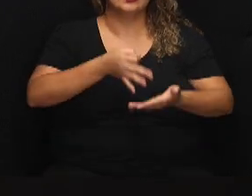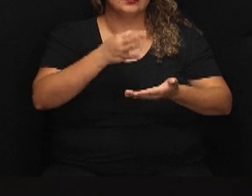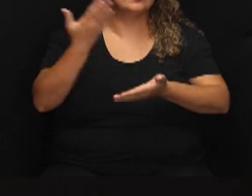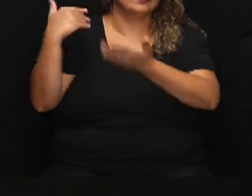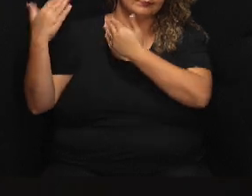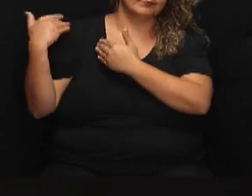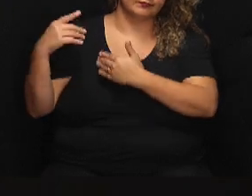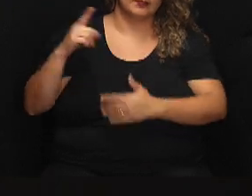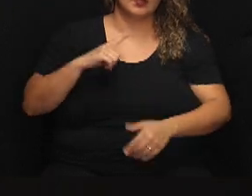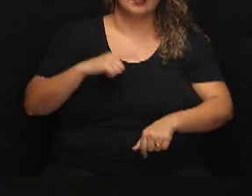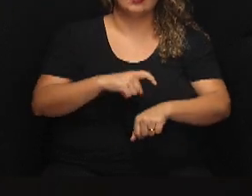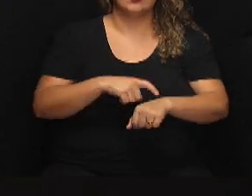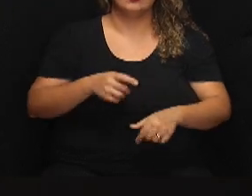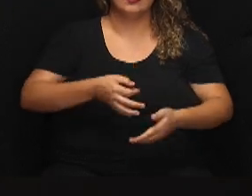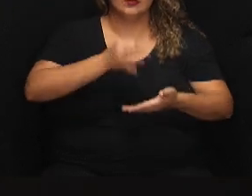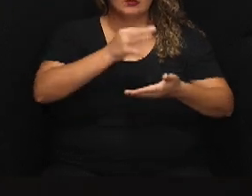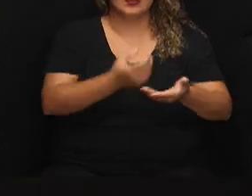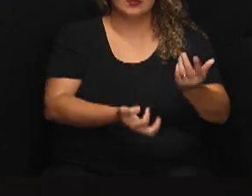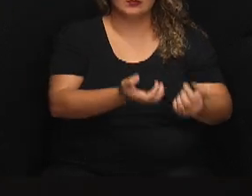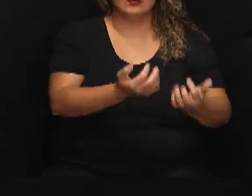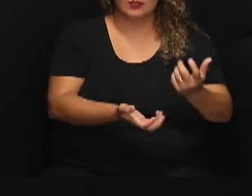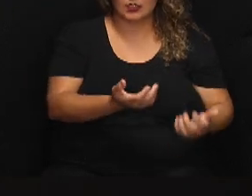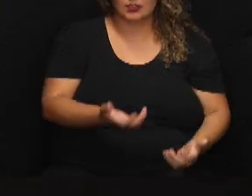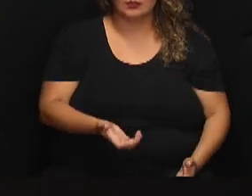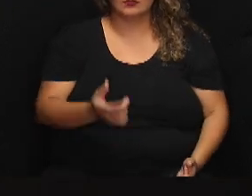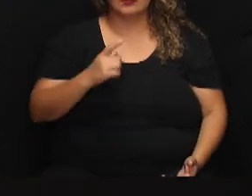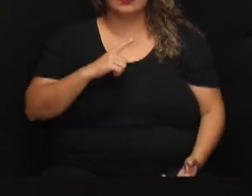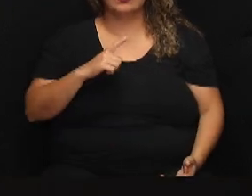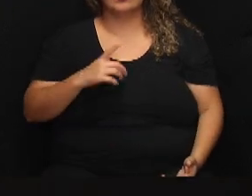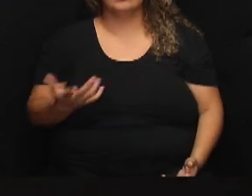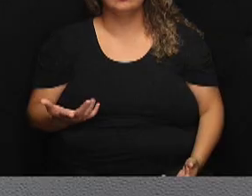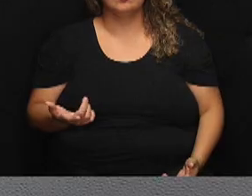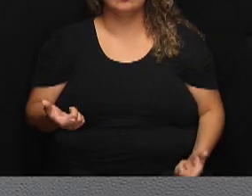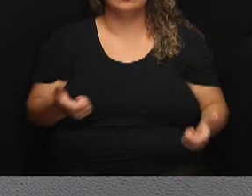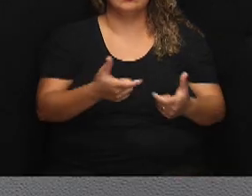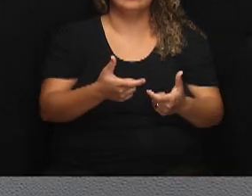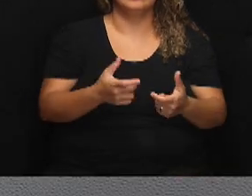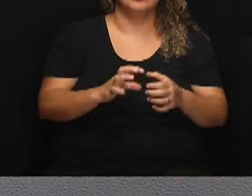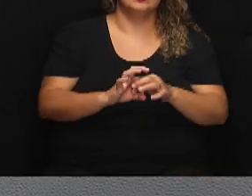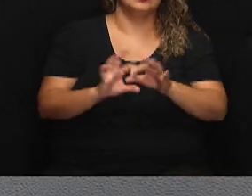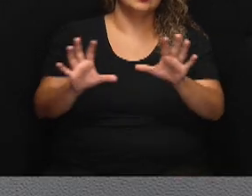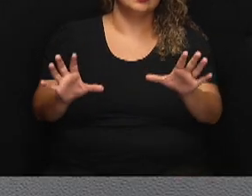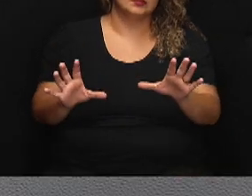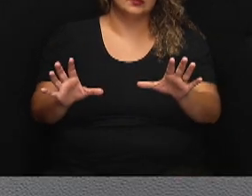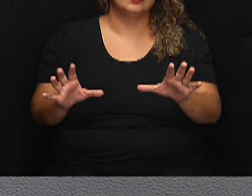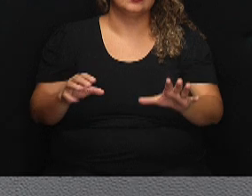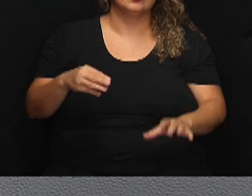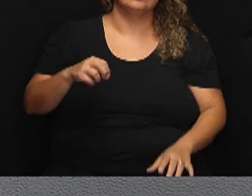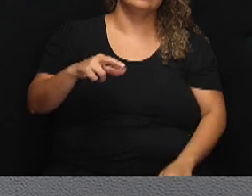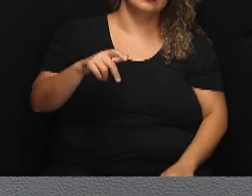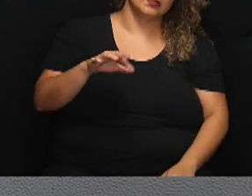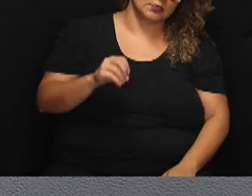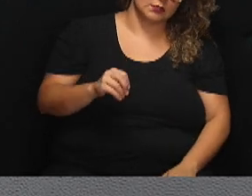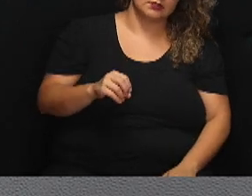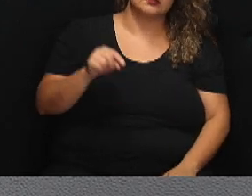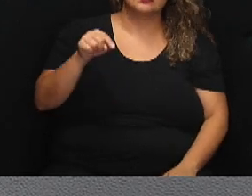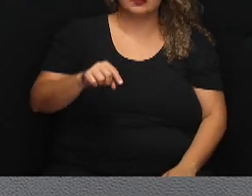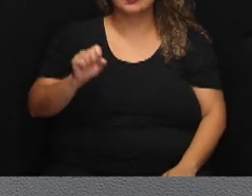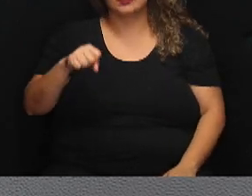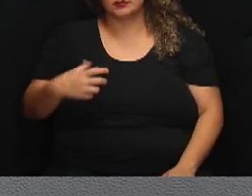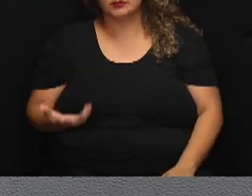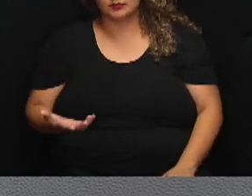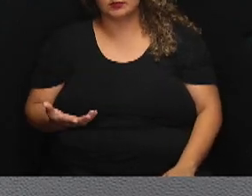Que teve uma época que o café foi queimado para que a gente tenha uma menor disponibilidade de mercado, né? E aí sim um